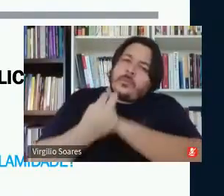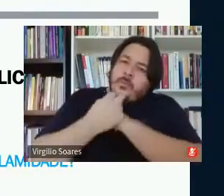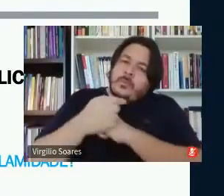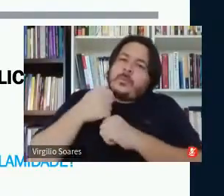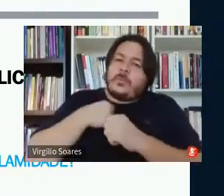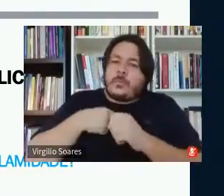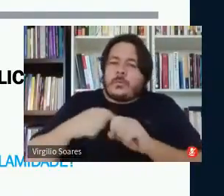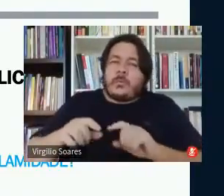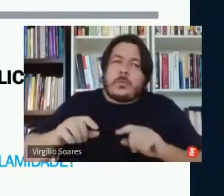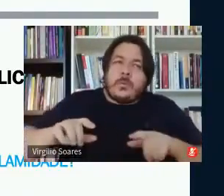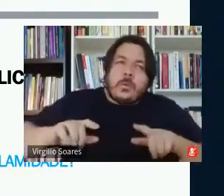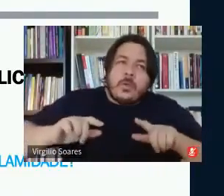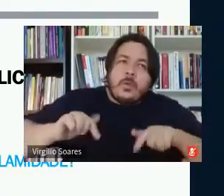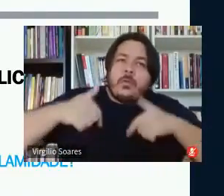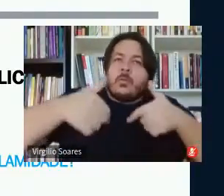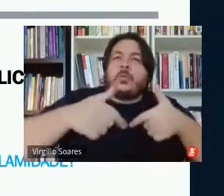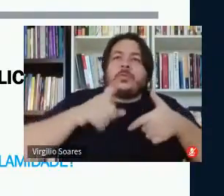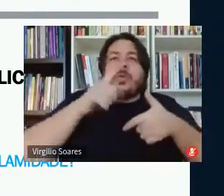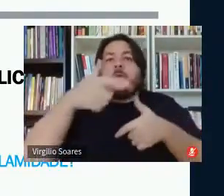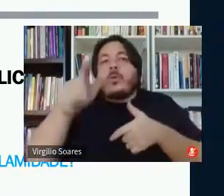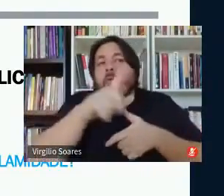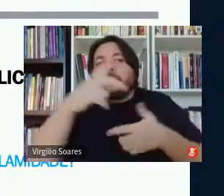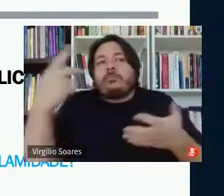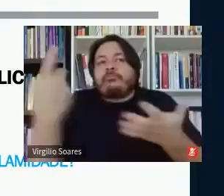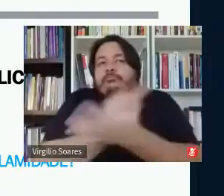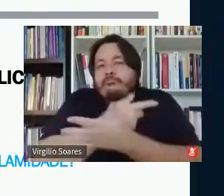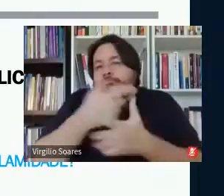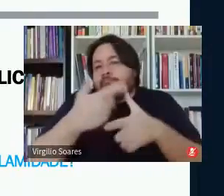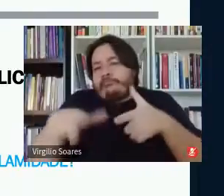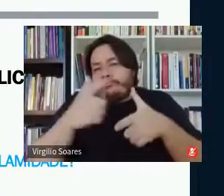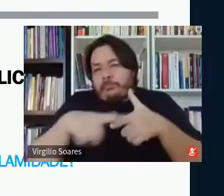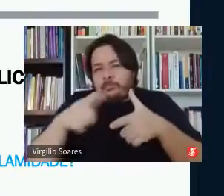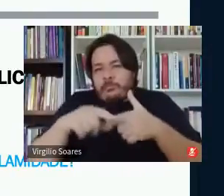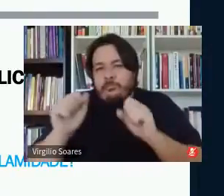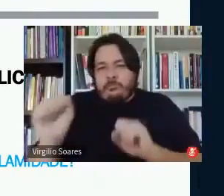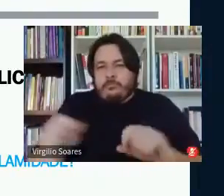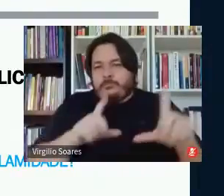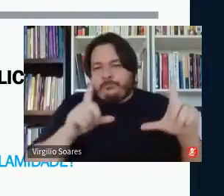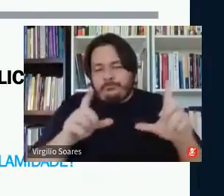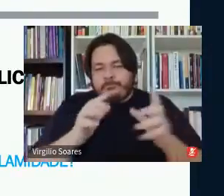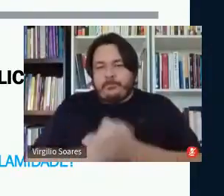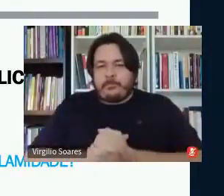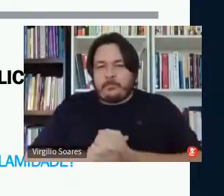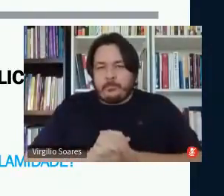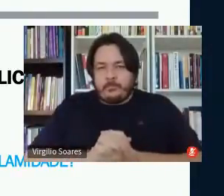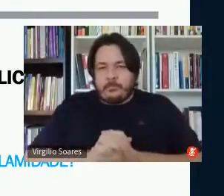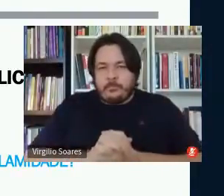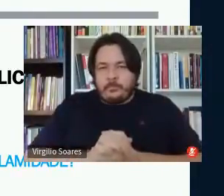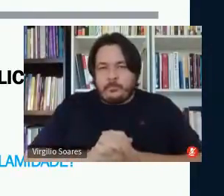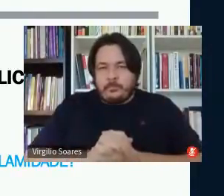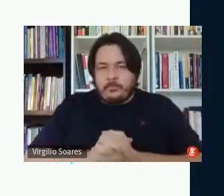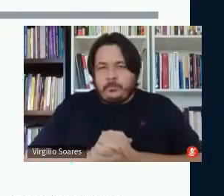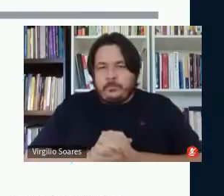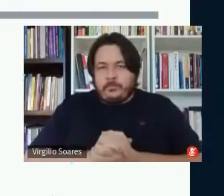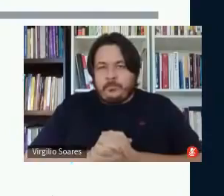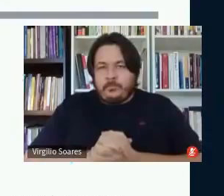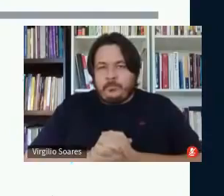situações emergenciais de calamidade. Próximo, por gentileza. Eu me